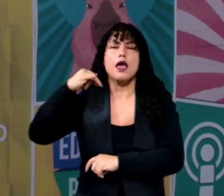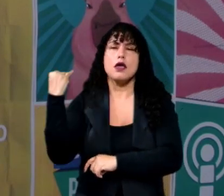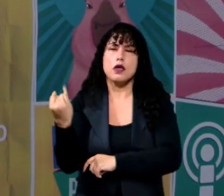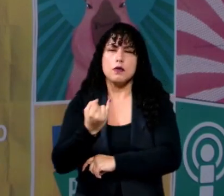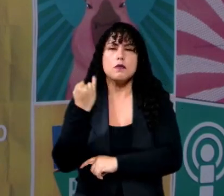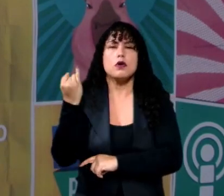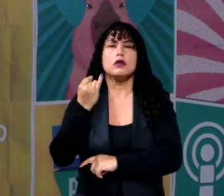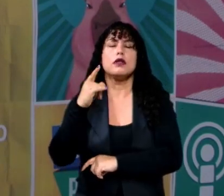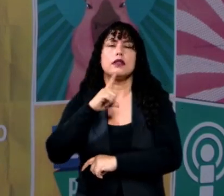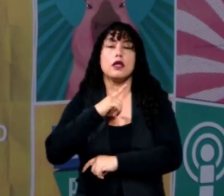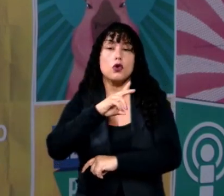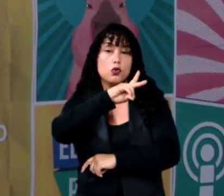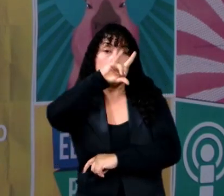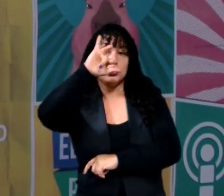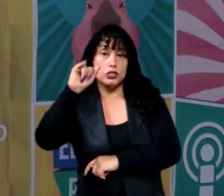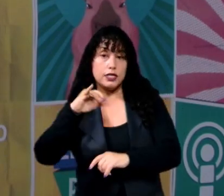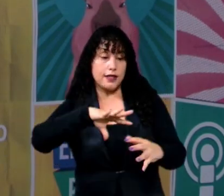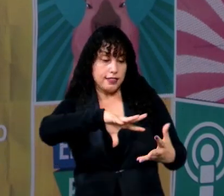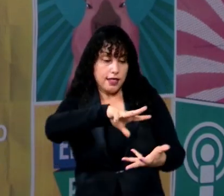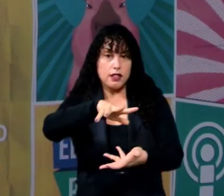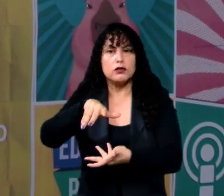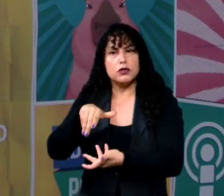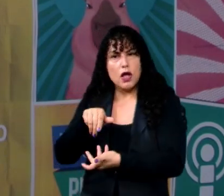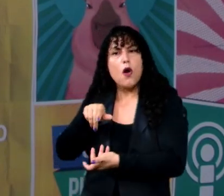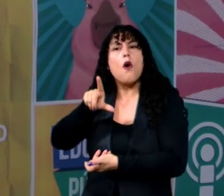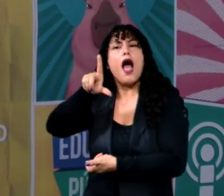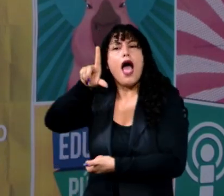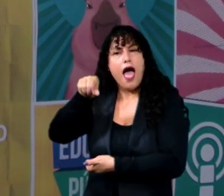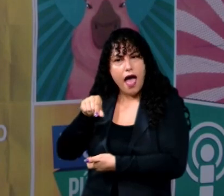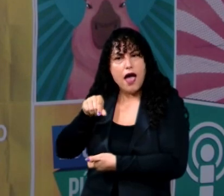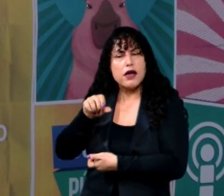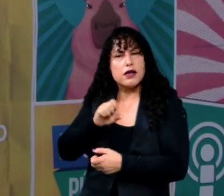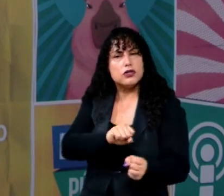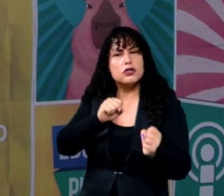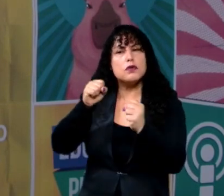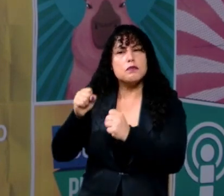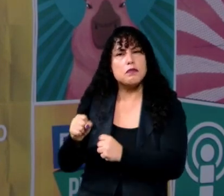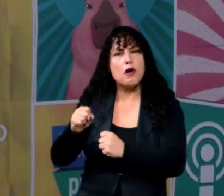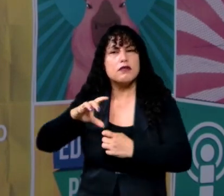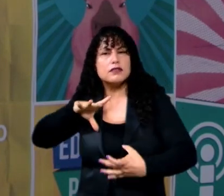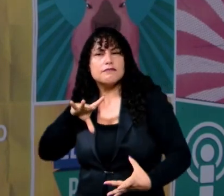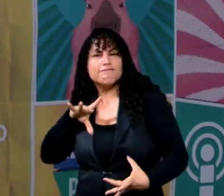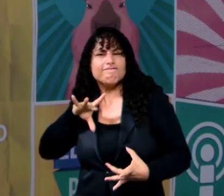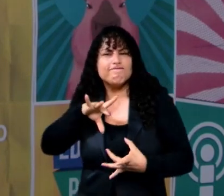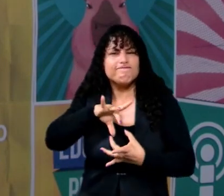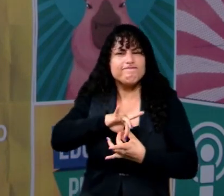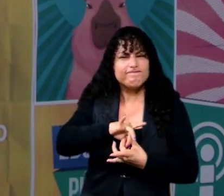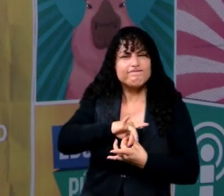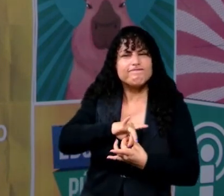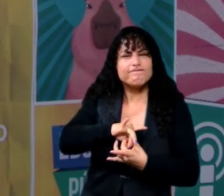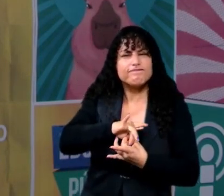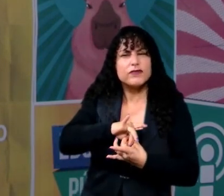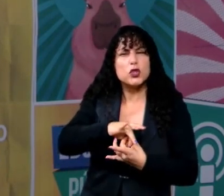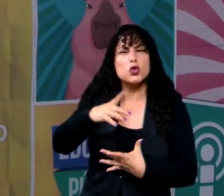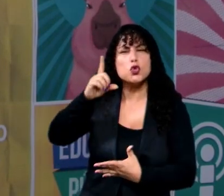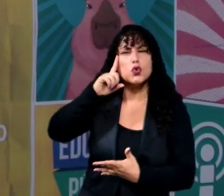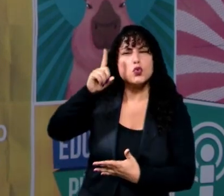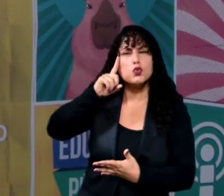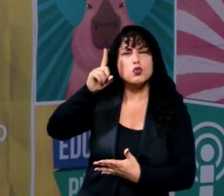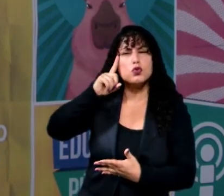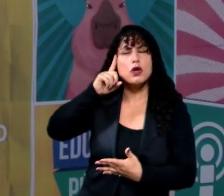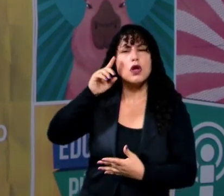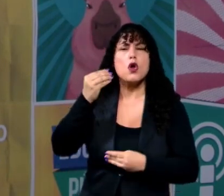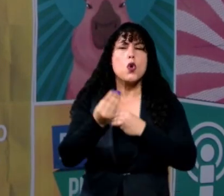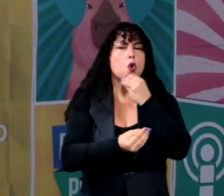importante termos o Dia Internacional para que a gente possa enraizar isso no cotidiano. E como